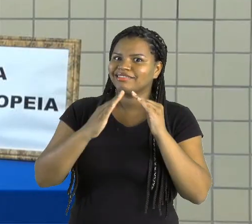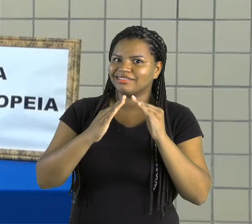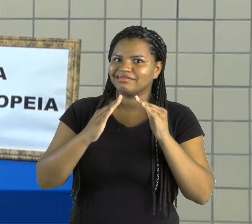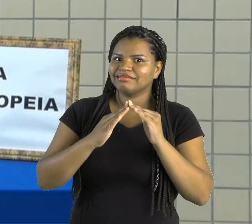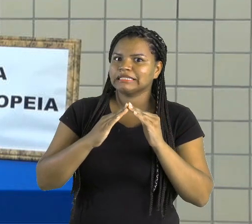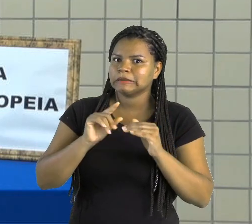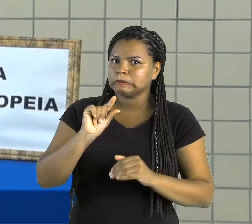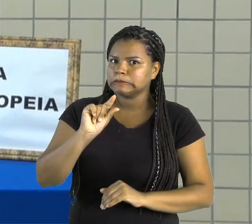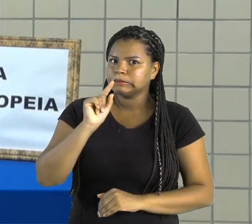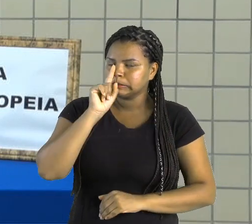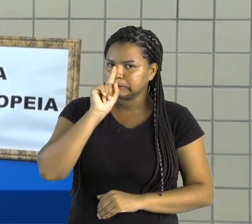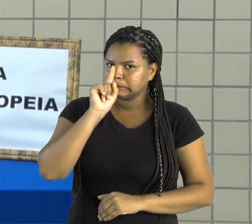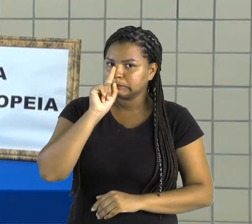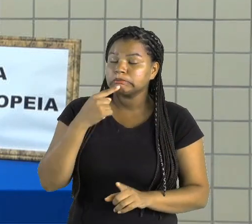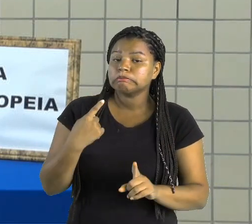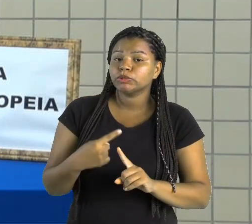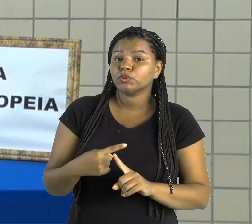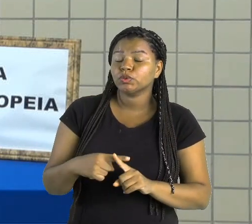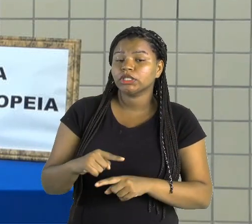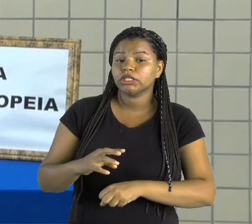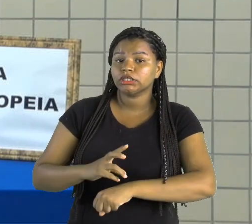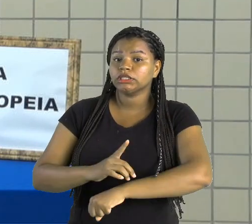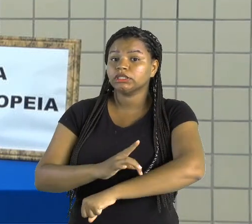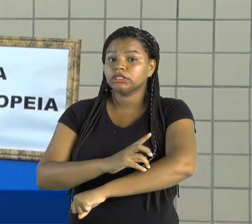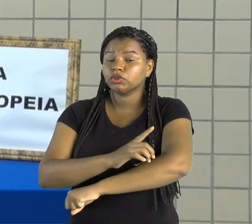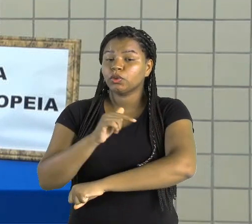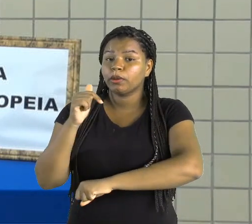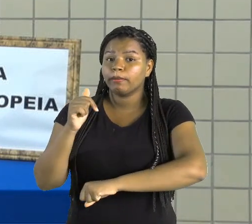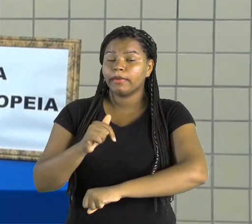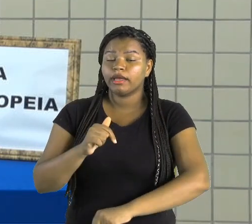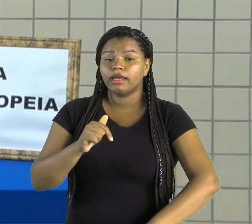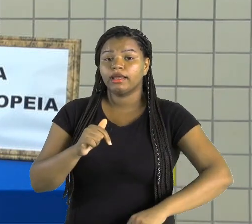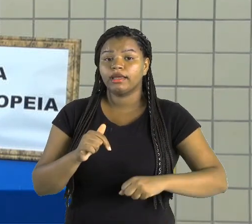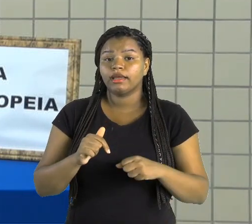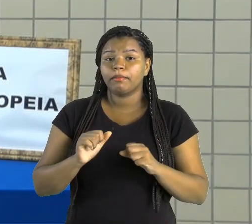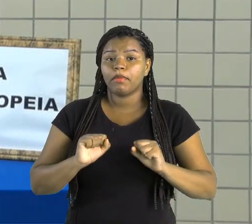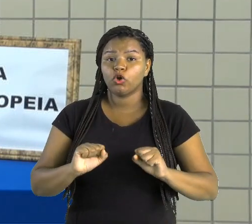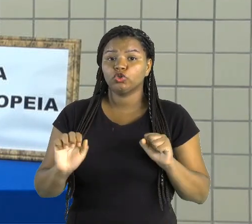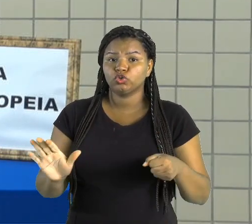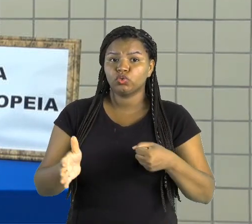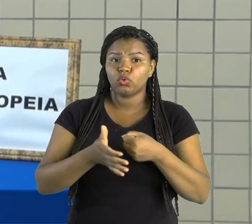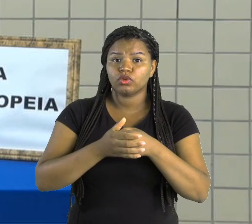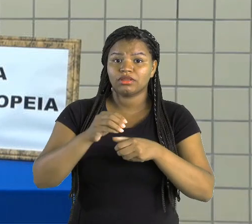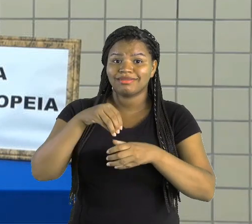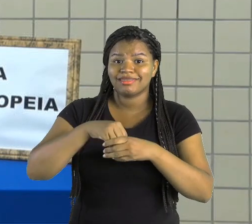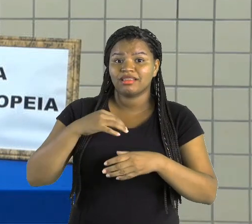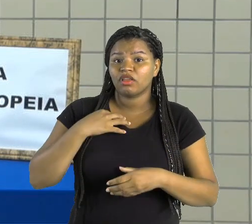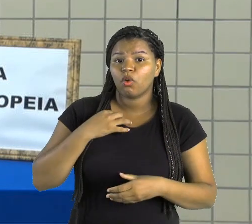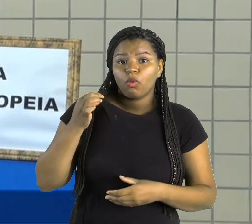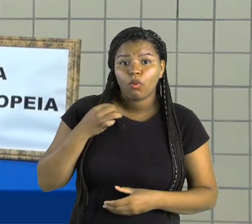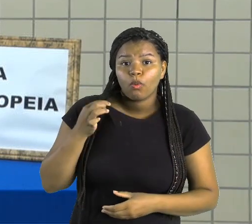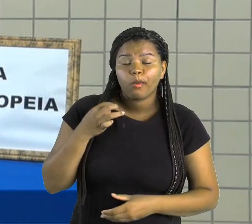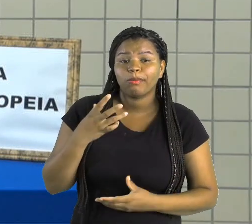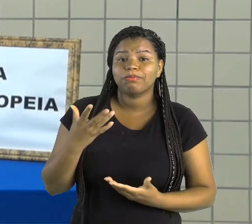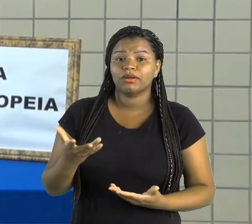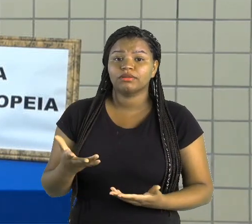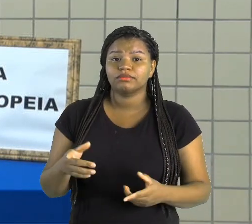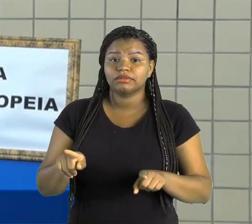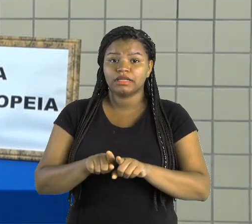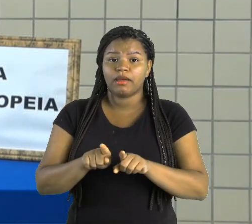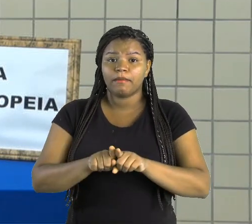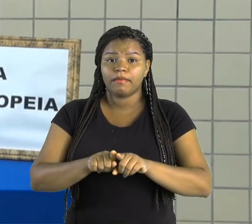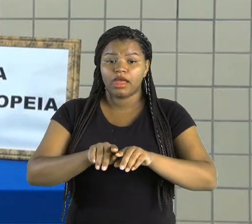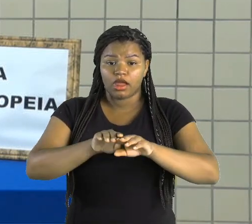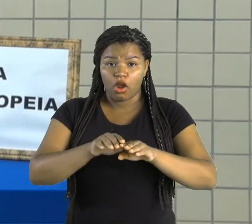pouco perigoso, porque a centopeia pode se esconder sob as roupas e até mesmo embaixo do lençol